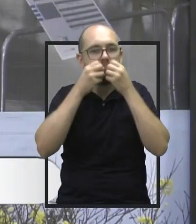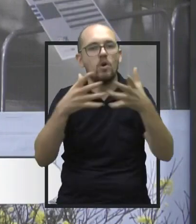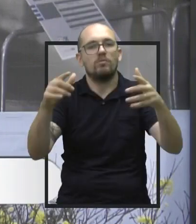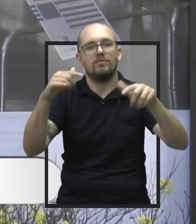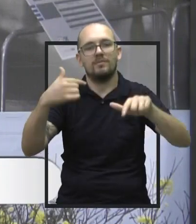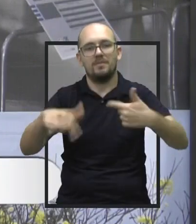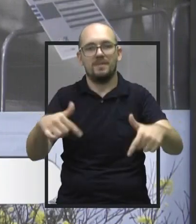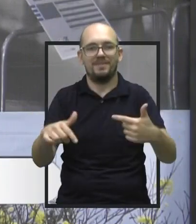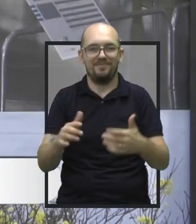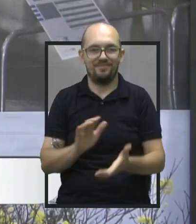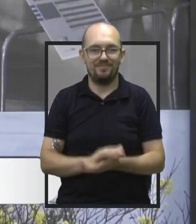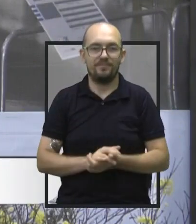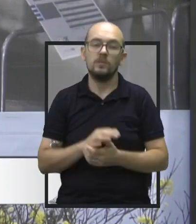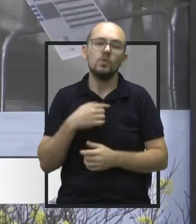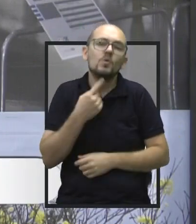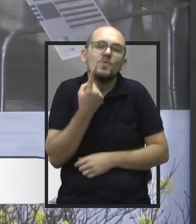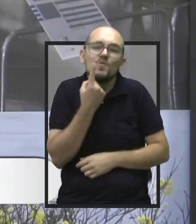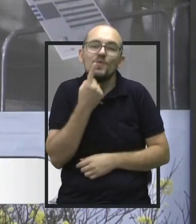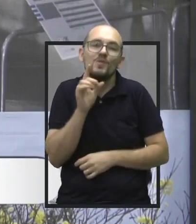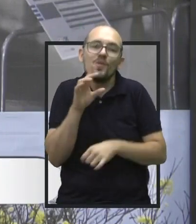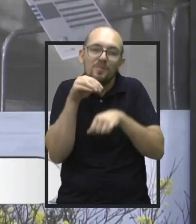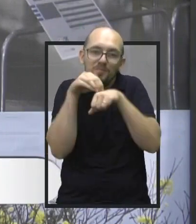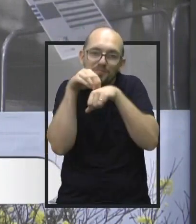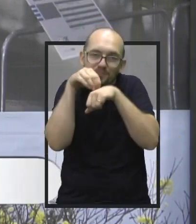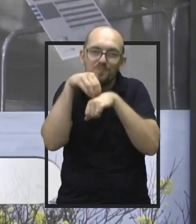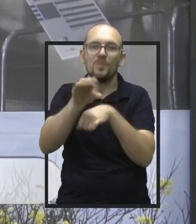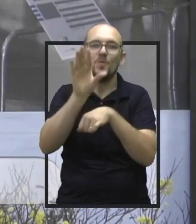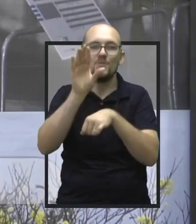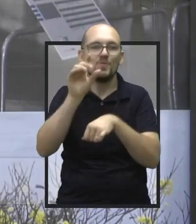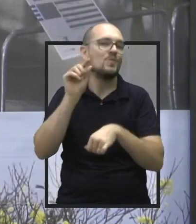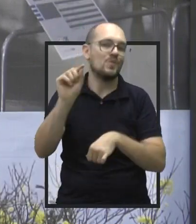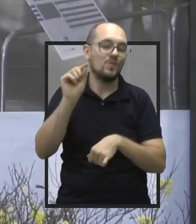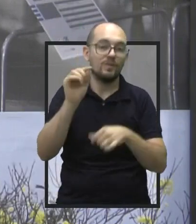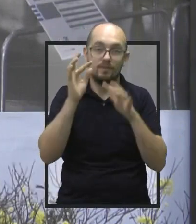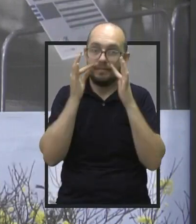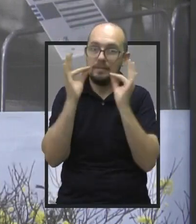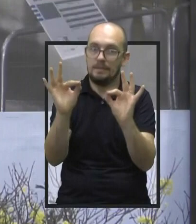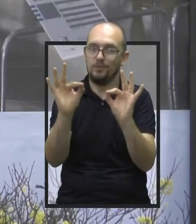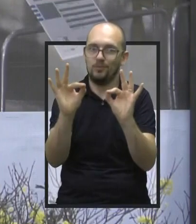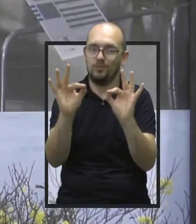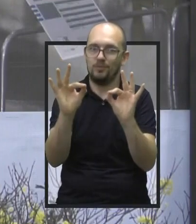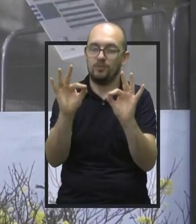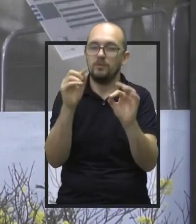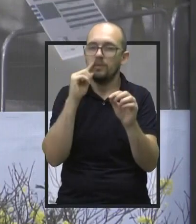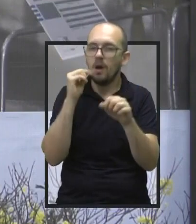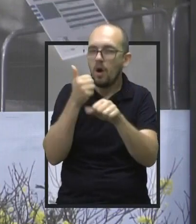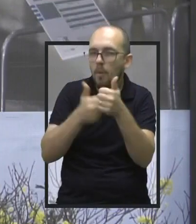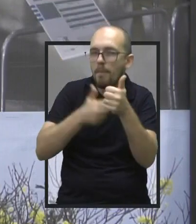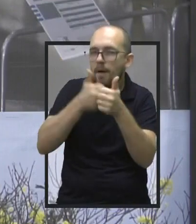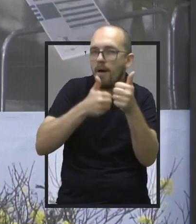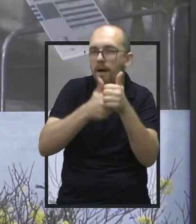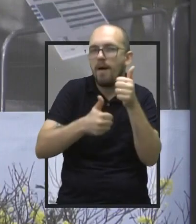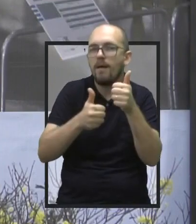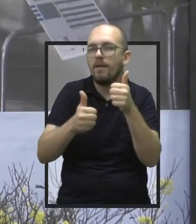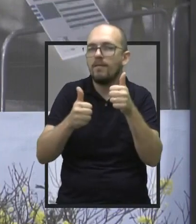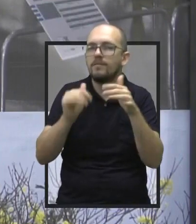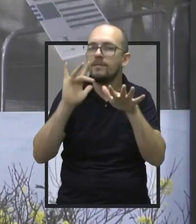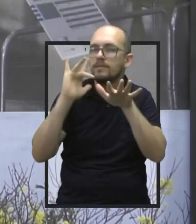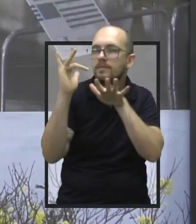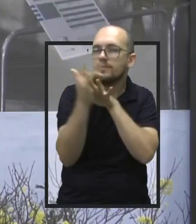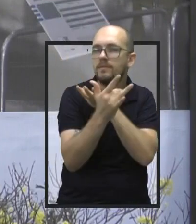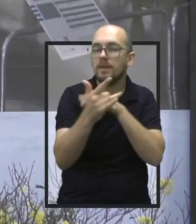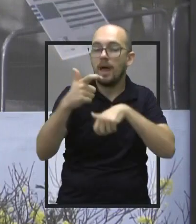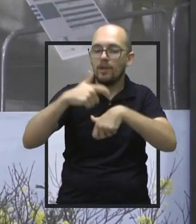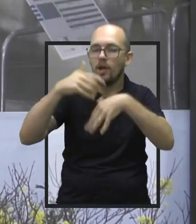isso. Então, a única coisa que eu posso dizer até aqui é que o pessoal fique atento, vai acompanhando as redes sociais, que na hora certa todo mundo vai